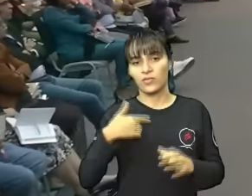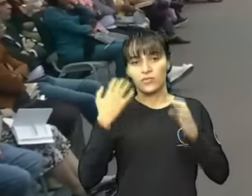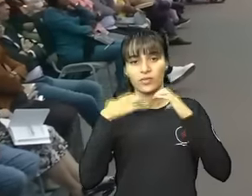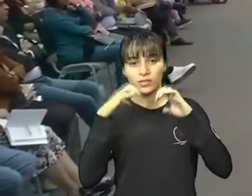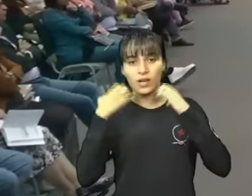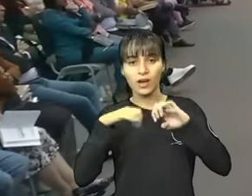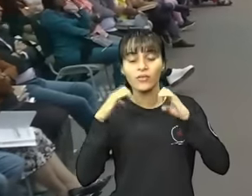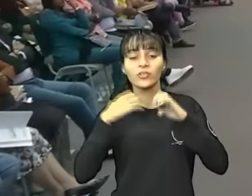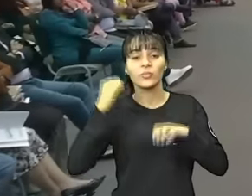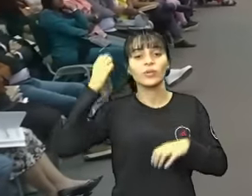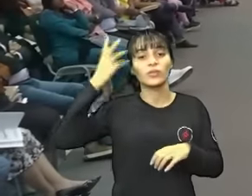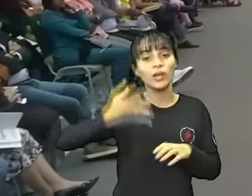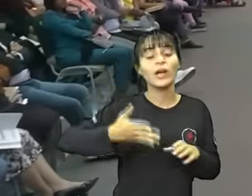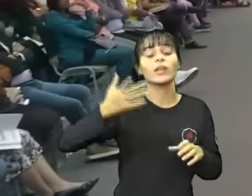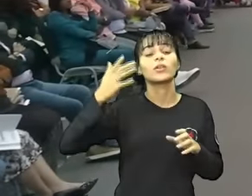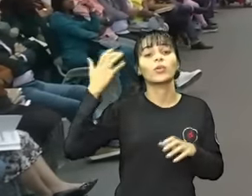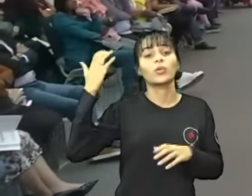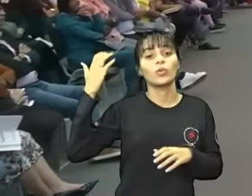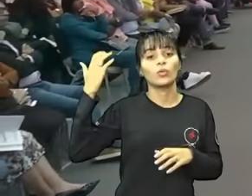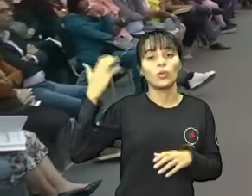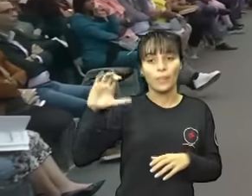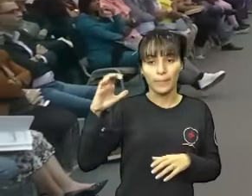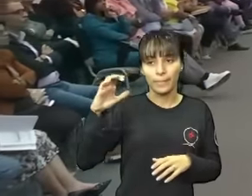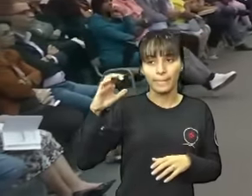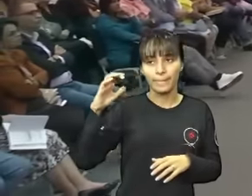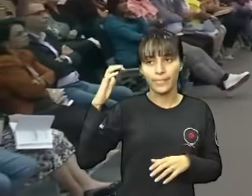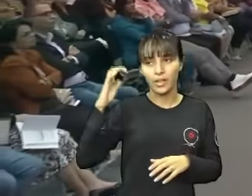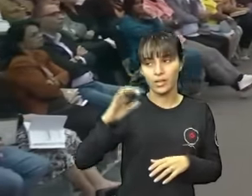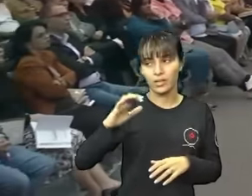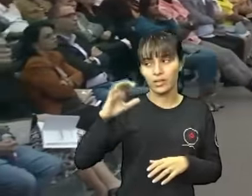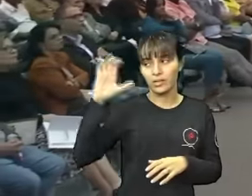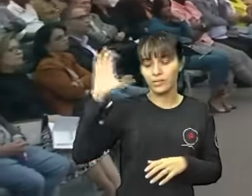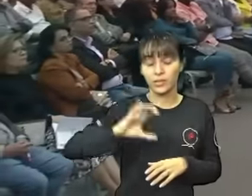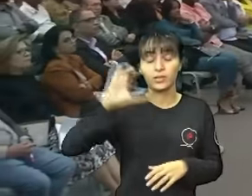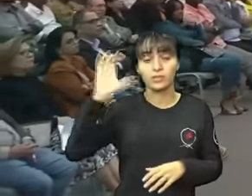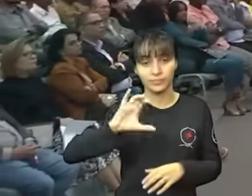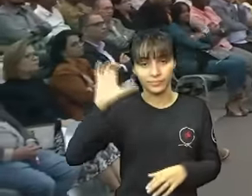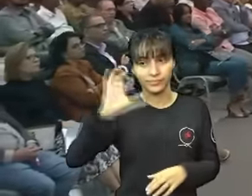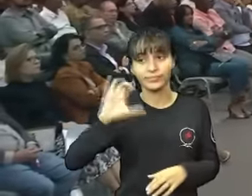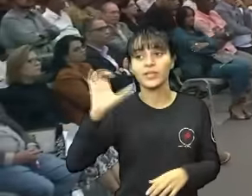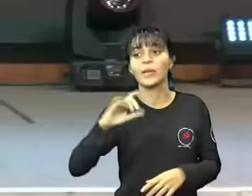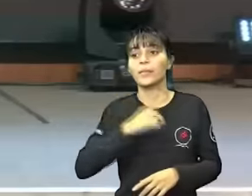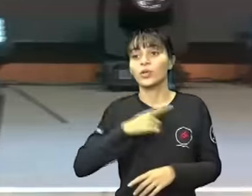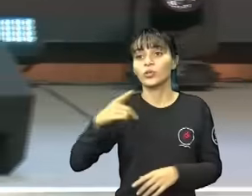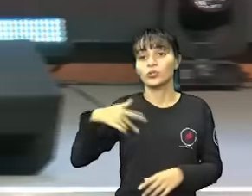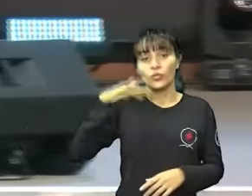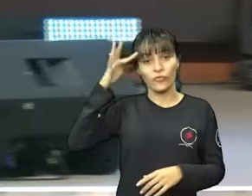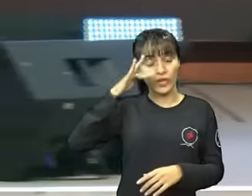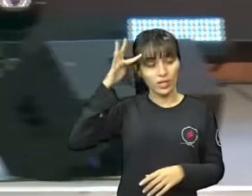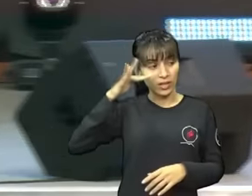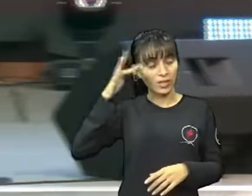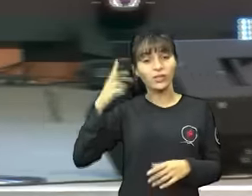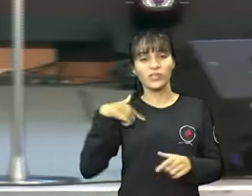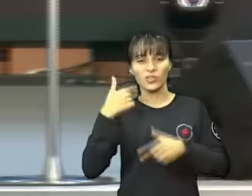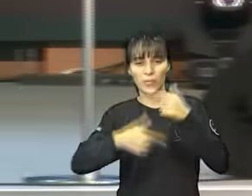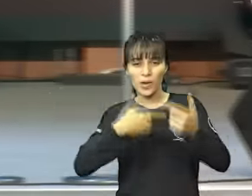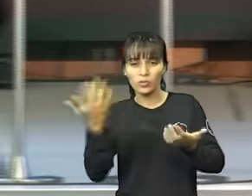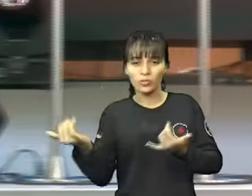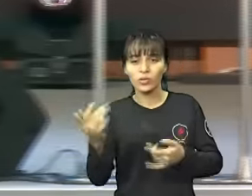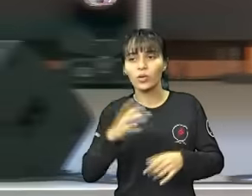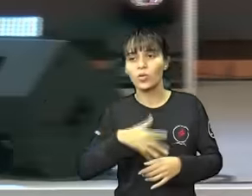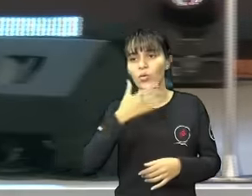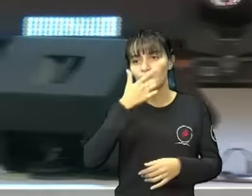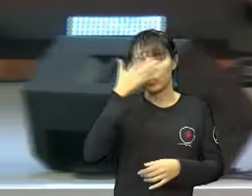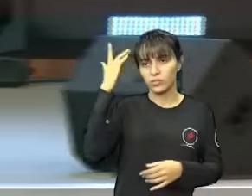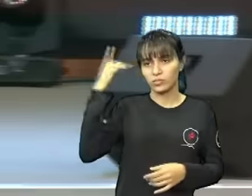madrugada em Copacabana sexta-feira tá aqui o Fernando pastor Fernando que a gente faz um trabalho com jovens aí um cara veio para